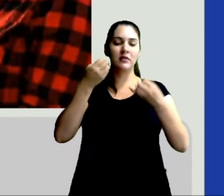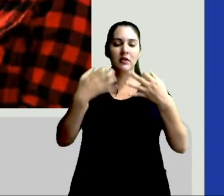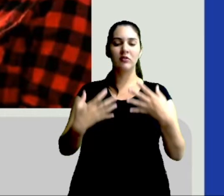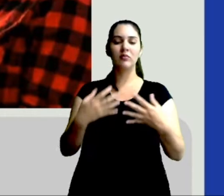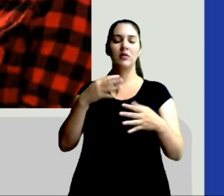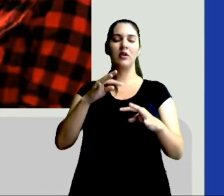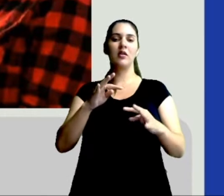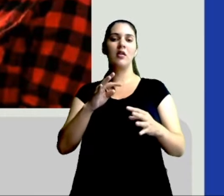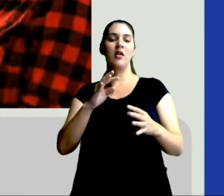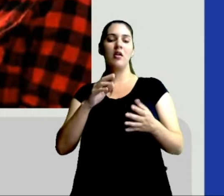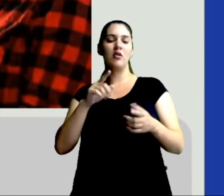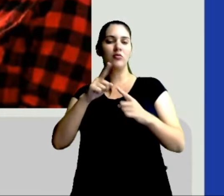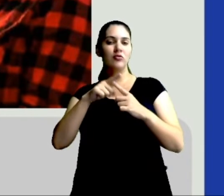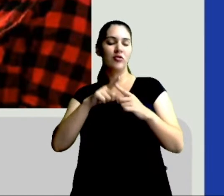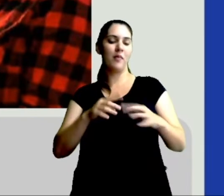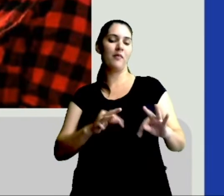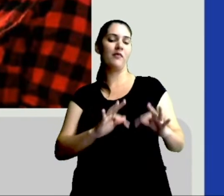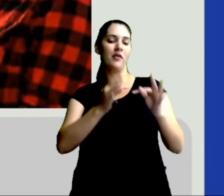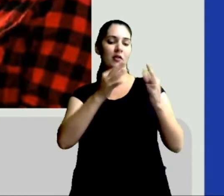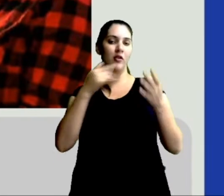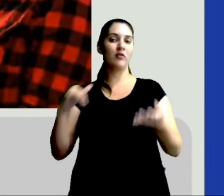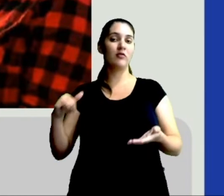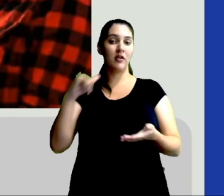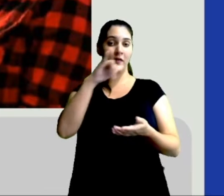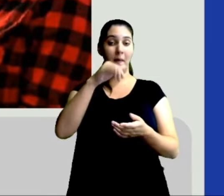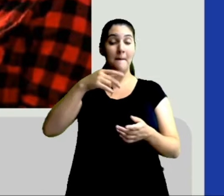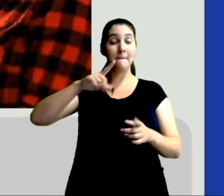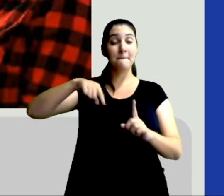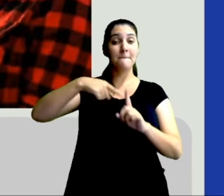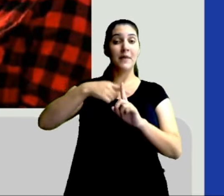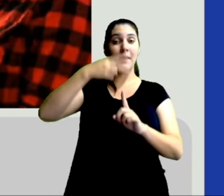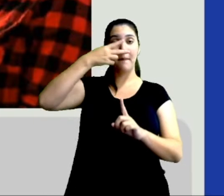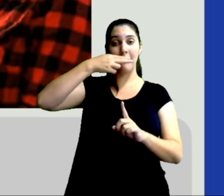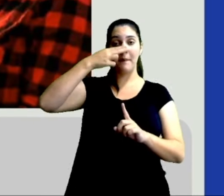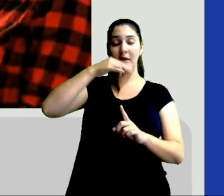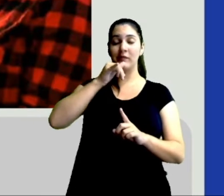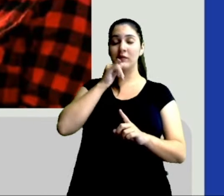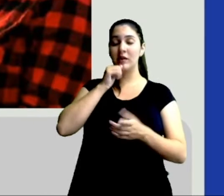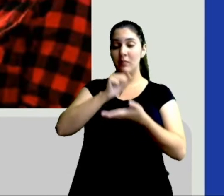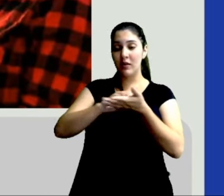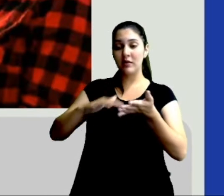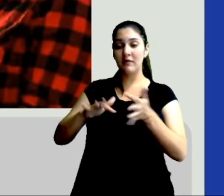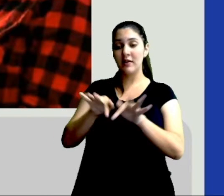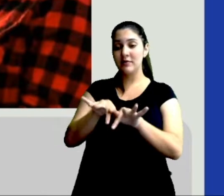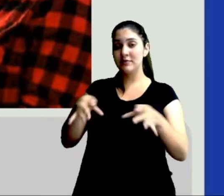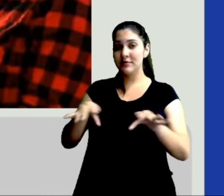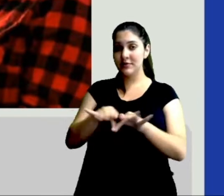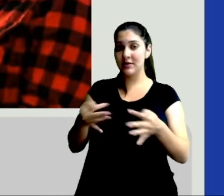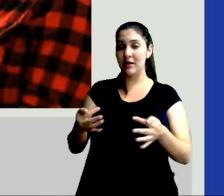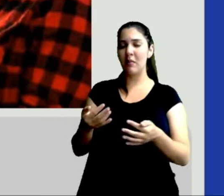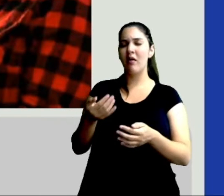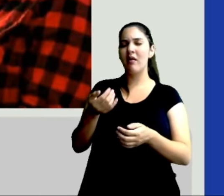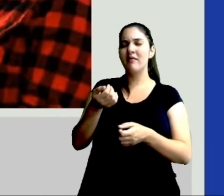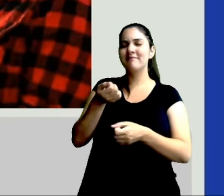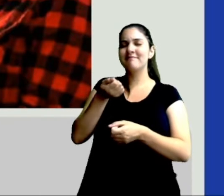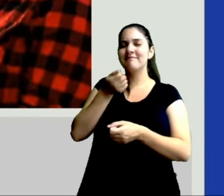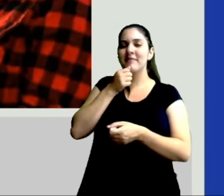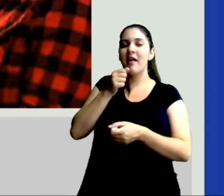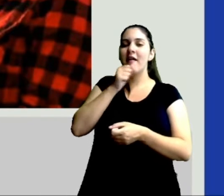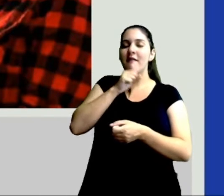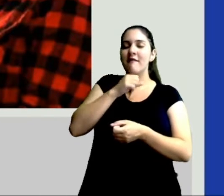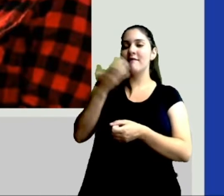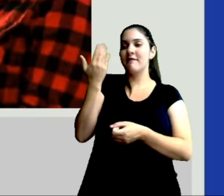equipamento tecnológico, de avião, mas mesmo quando a gente trata de atividades muito simples e muito antigas,